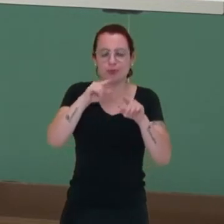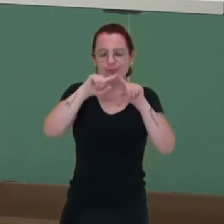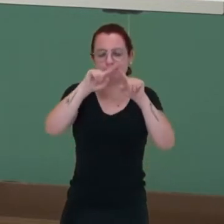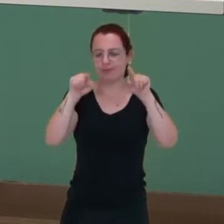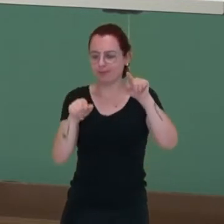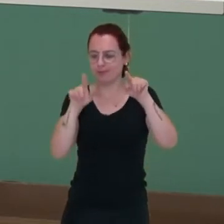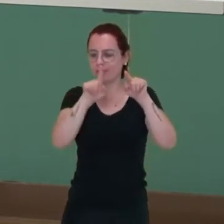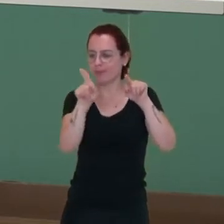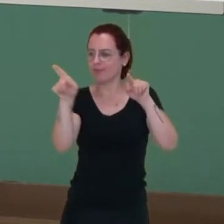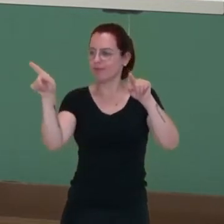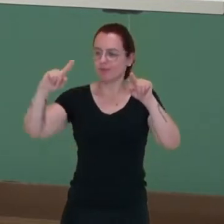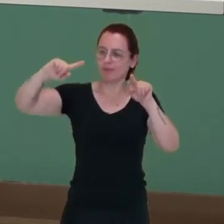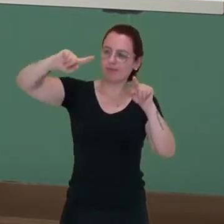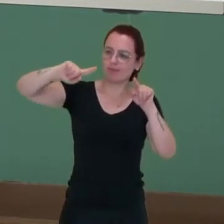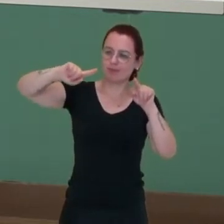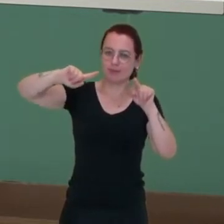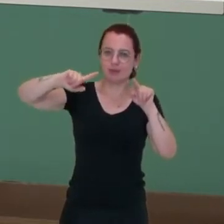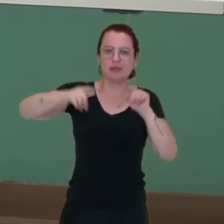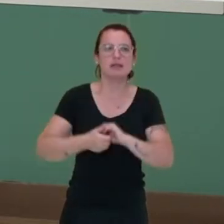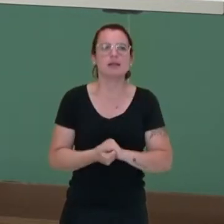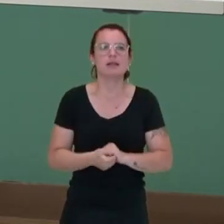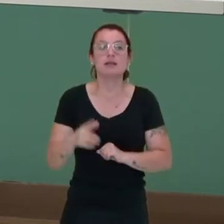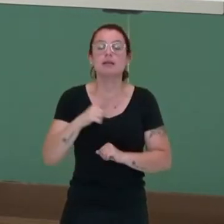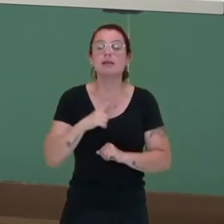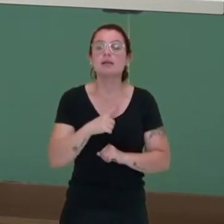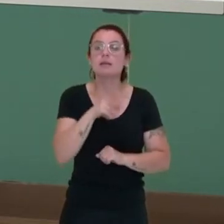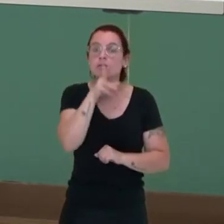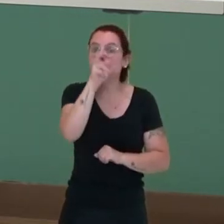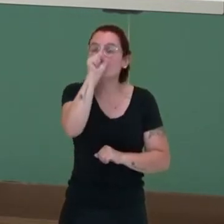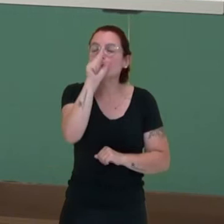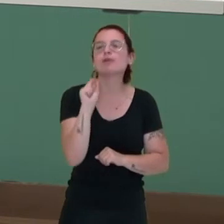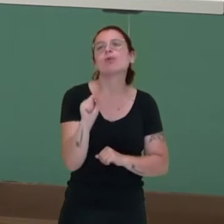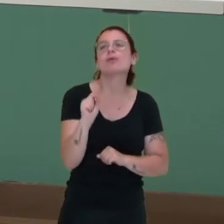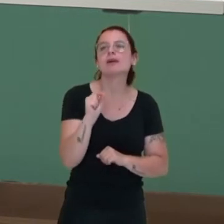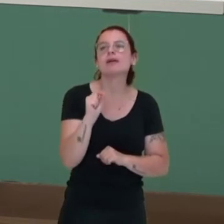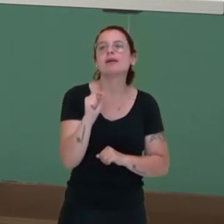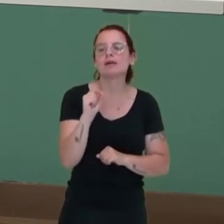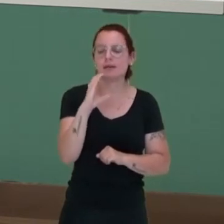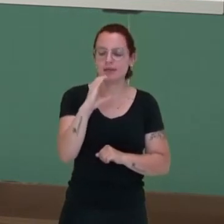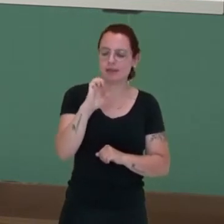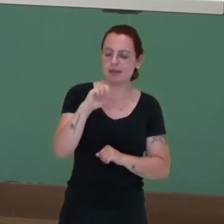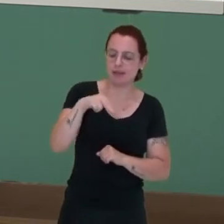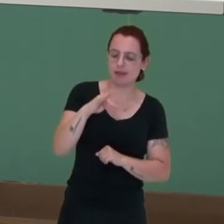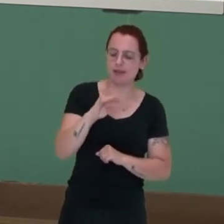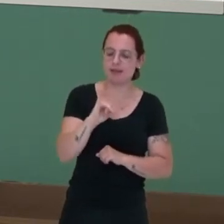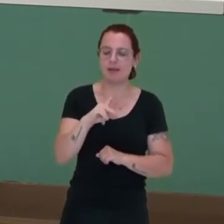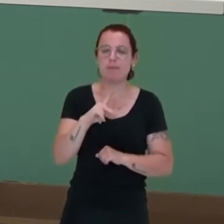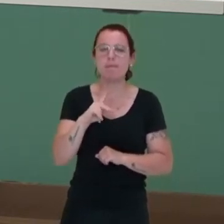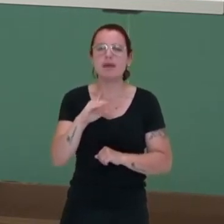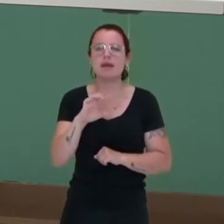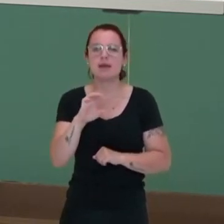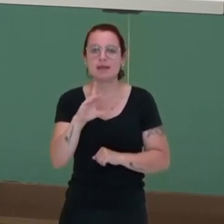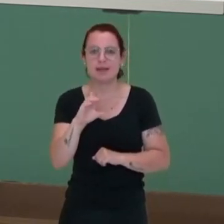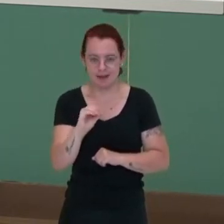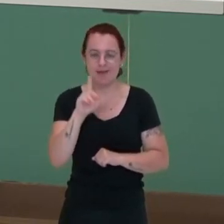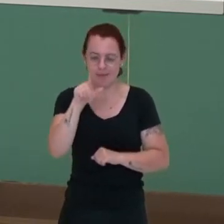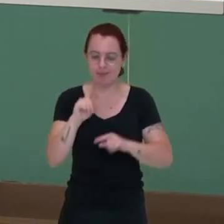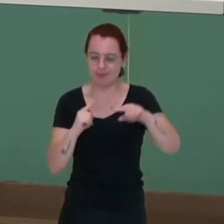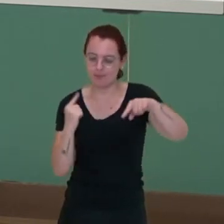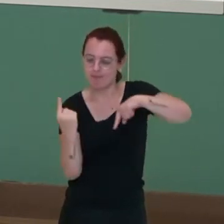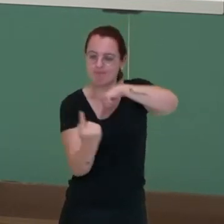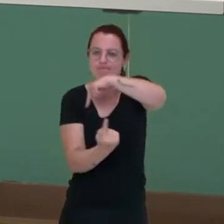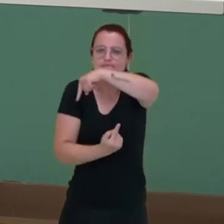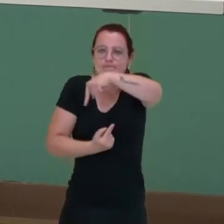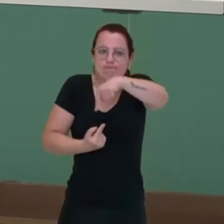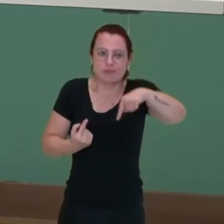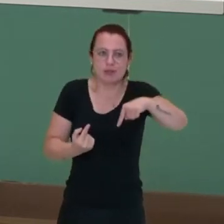centrípeta, certo? Em que você tem a mudança na direção e no sentido da força da